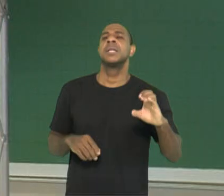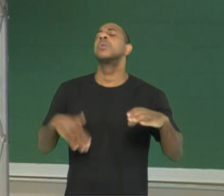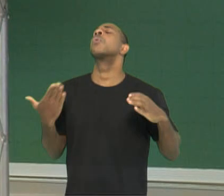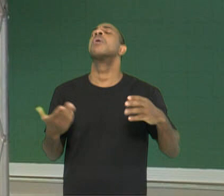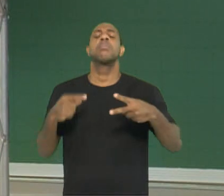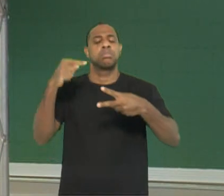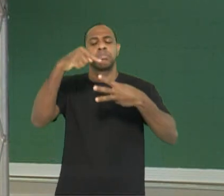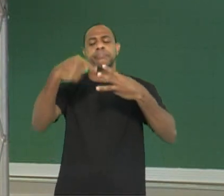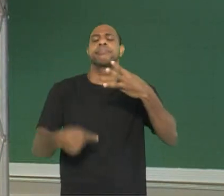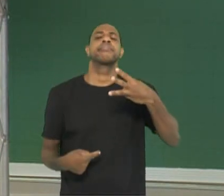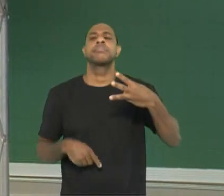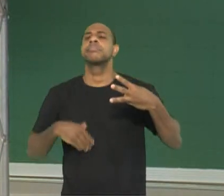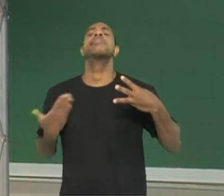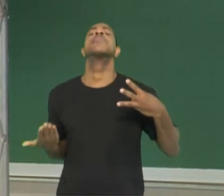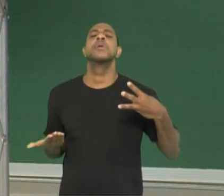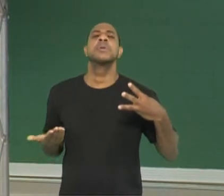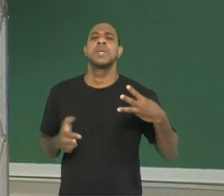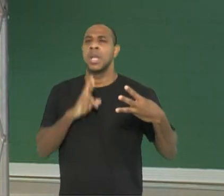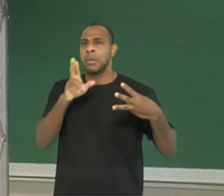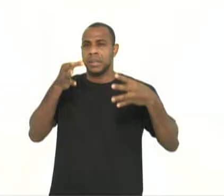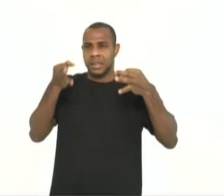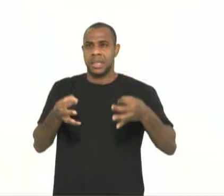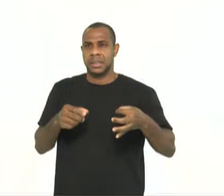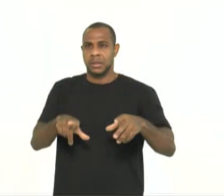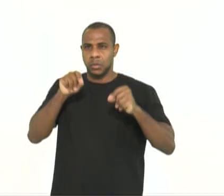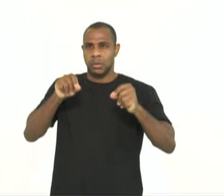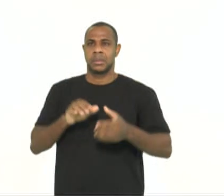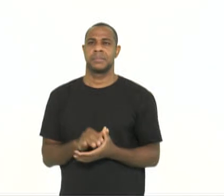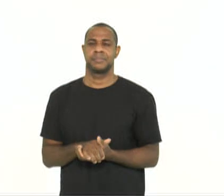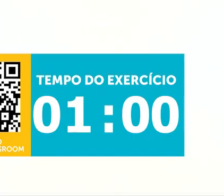C, fusão. A, B ou C? Vai lá!